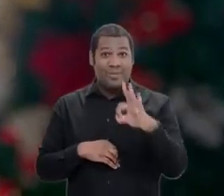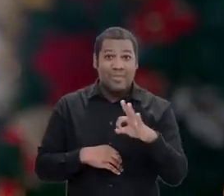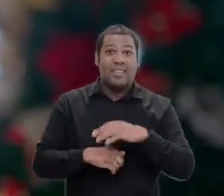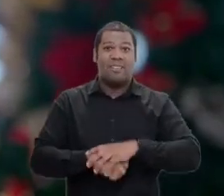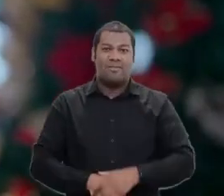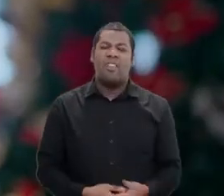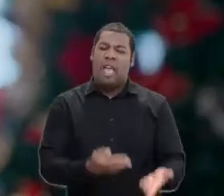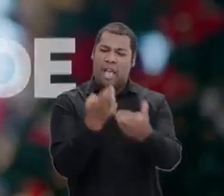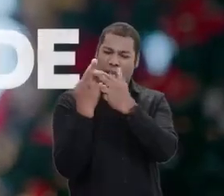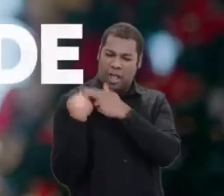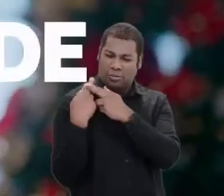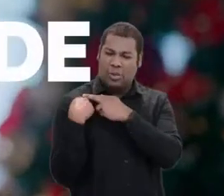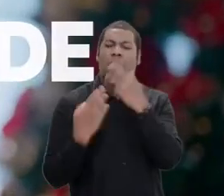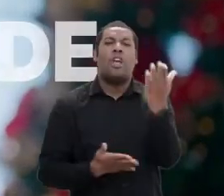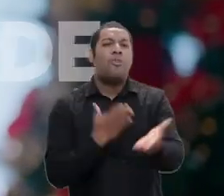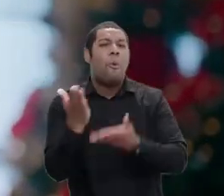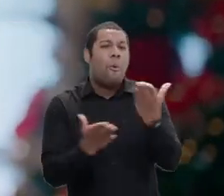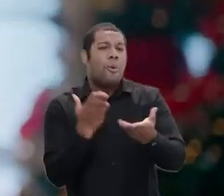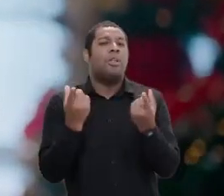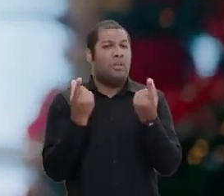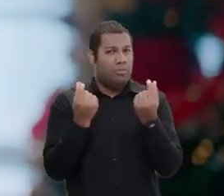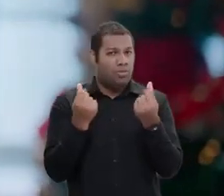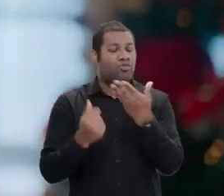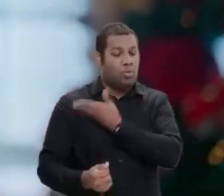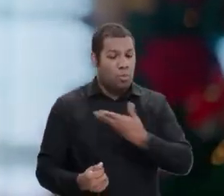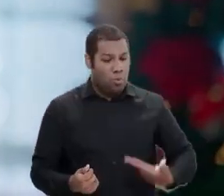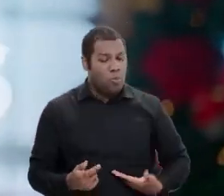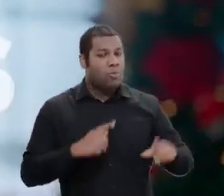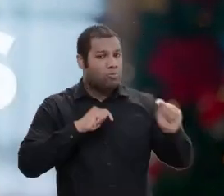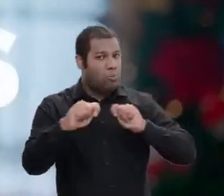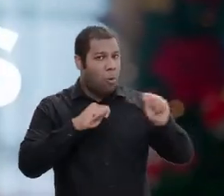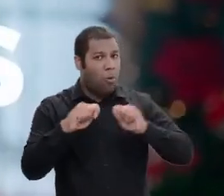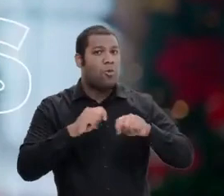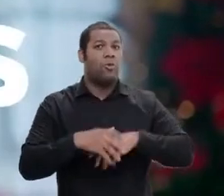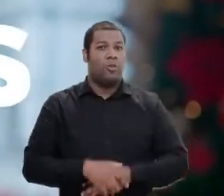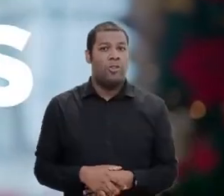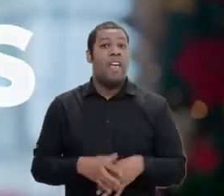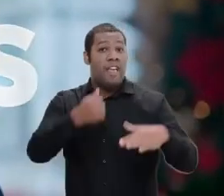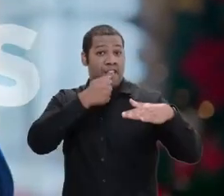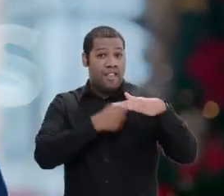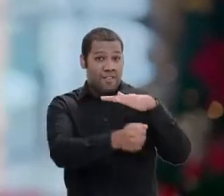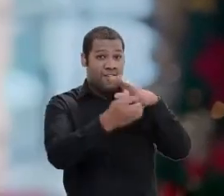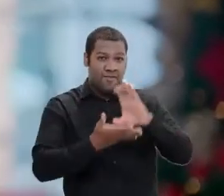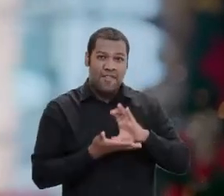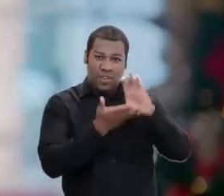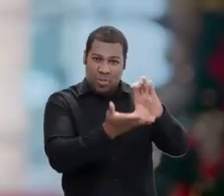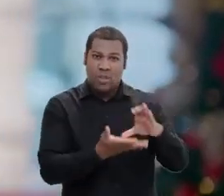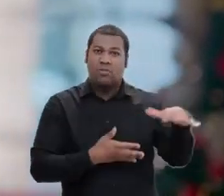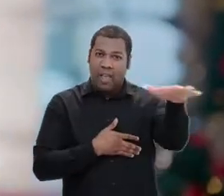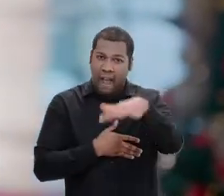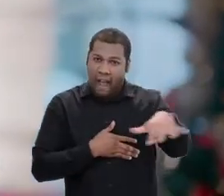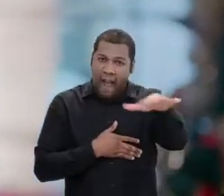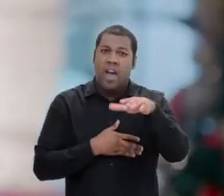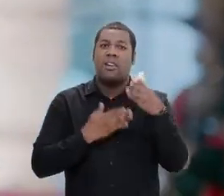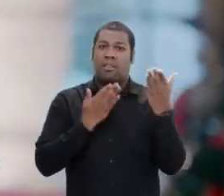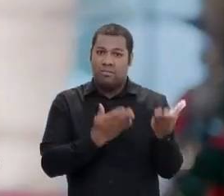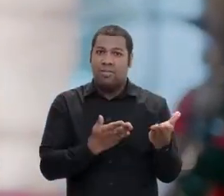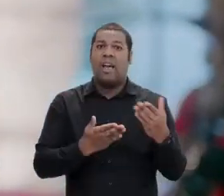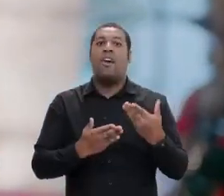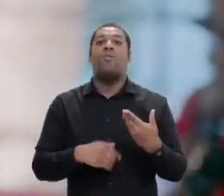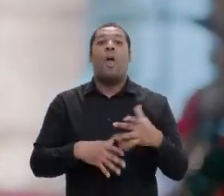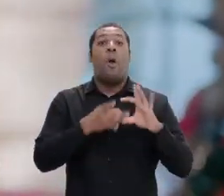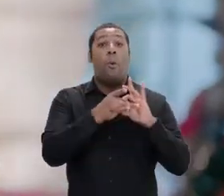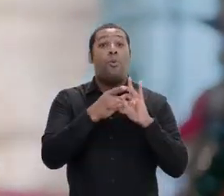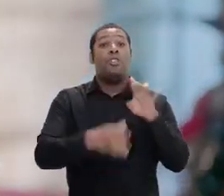98%. Cuidamos com responsabilidade dos recursos públicos. Investimos onde era preciso investir, em parceria